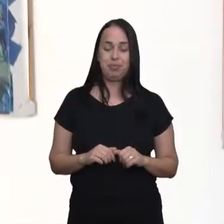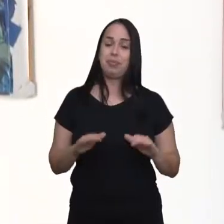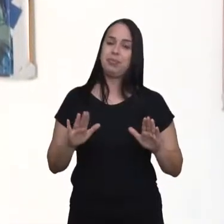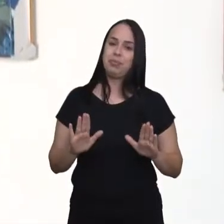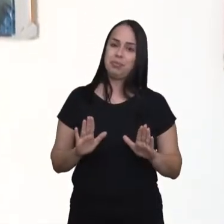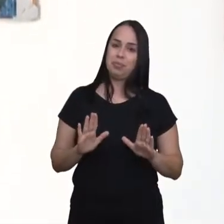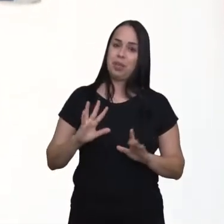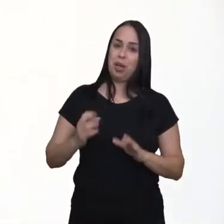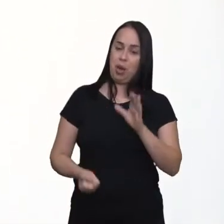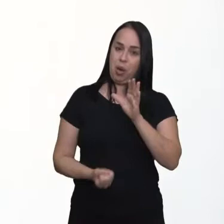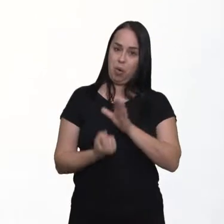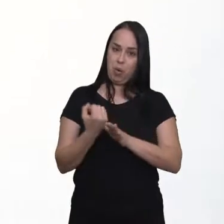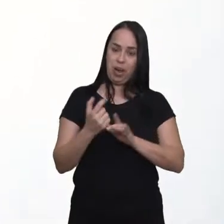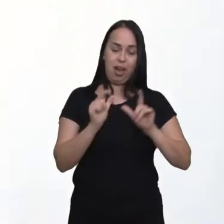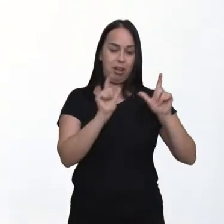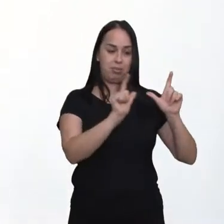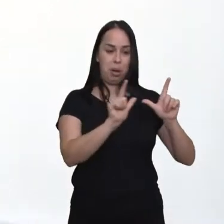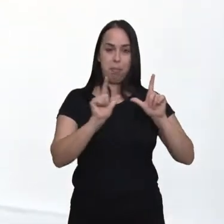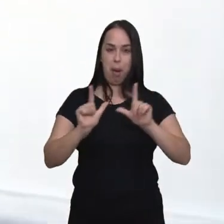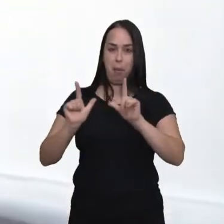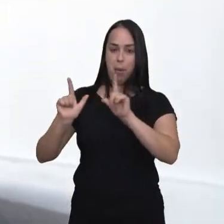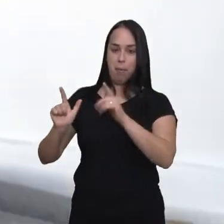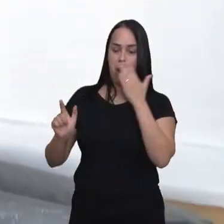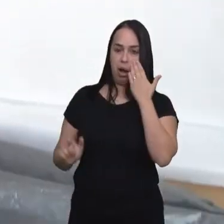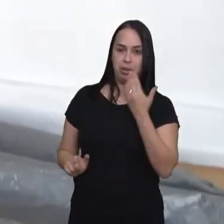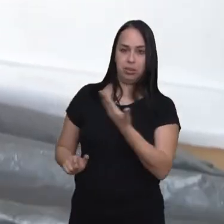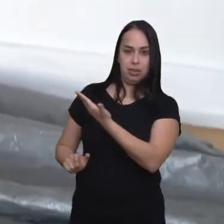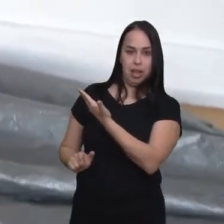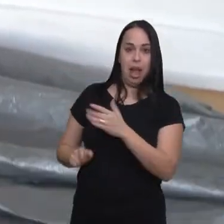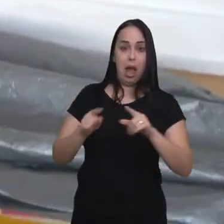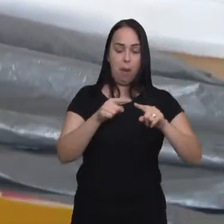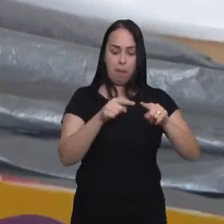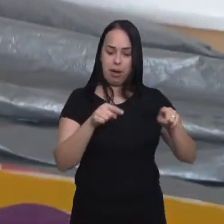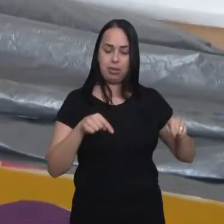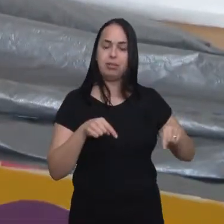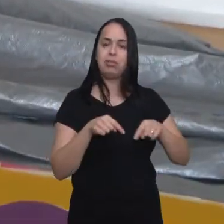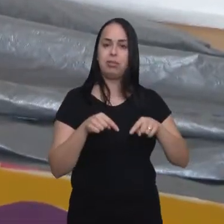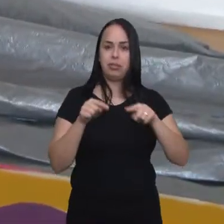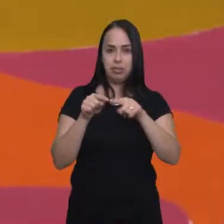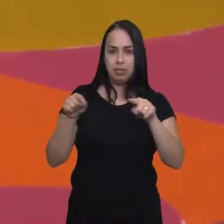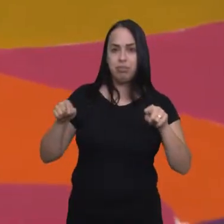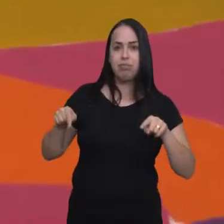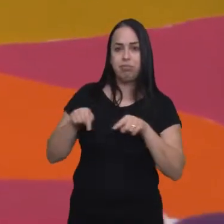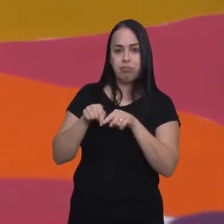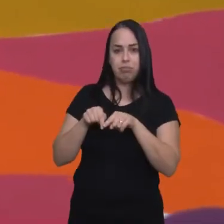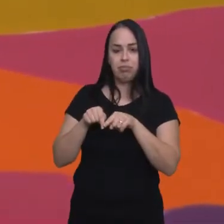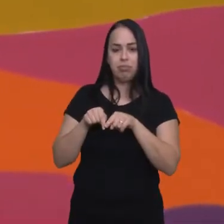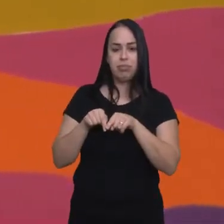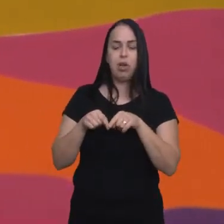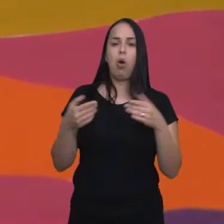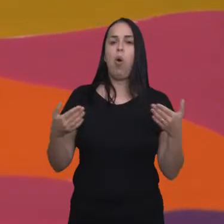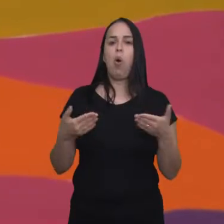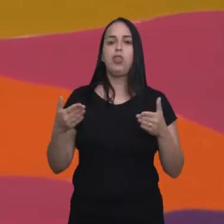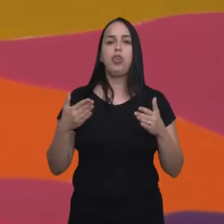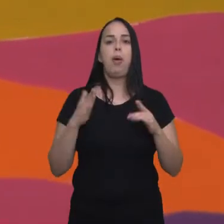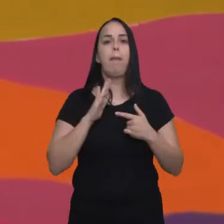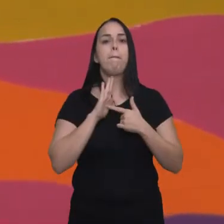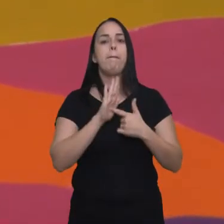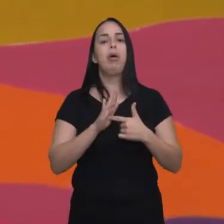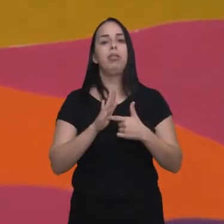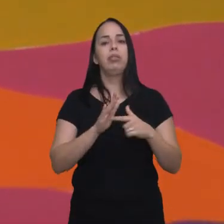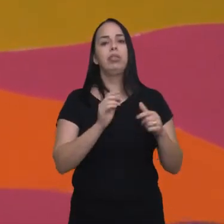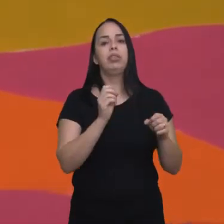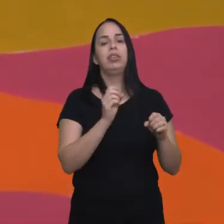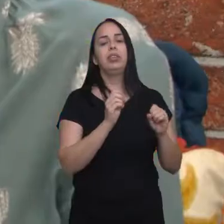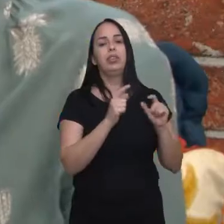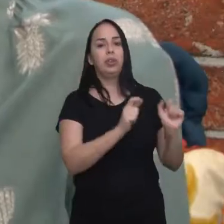Então eu montei essa galeria que é uma sala, né, grande, onde hoje estão as minhas obras. Mas a